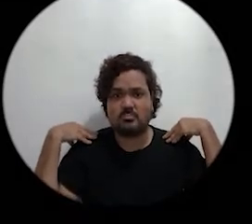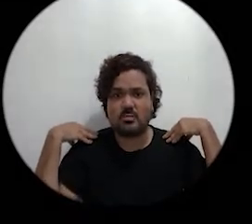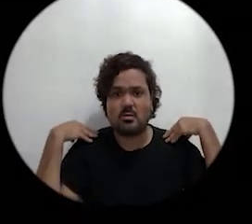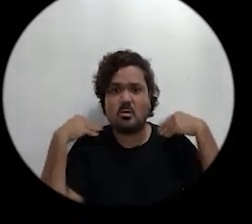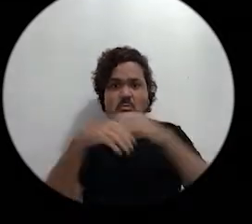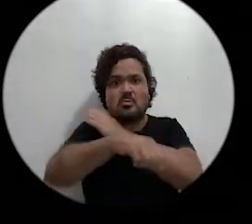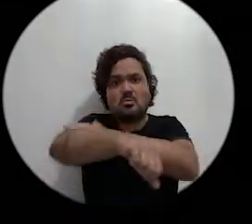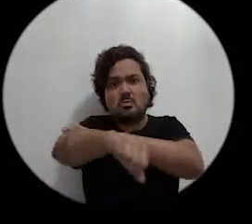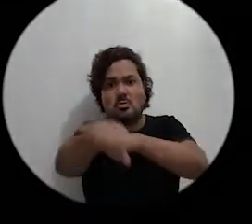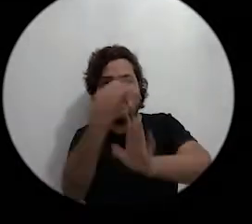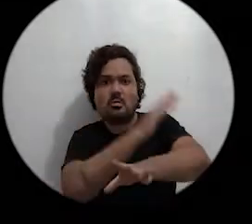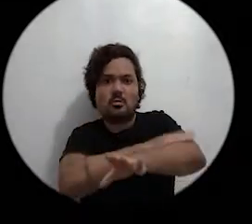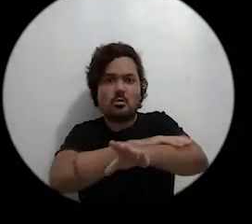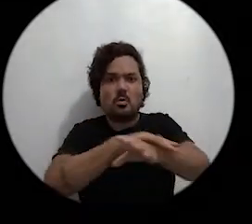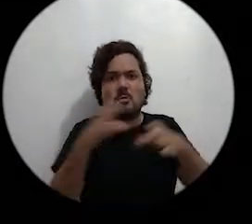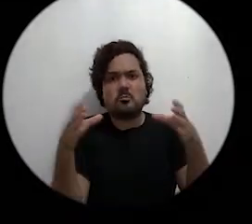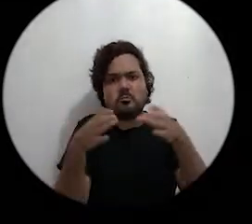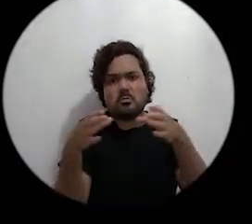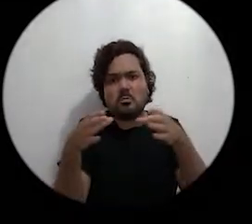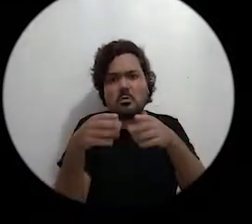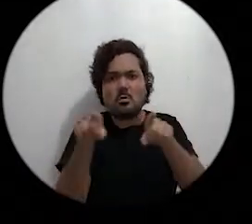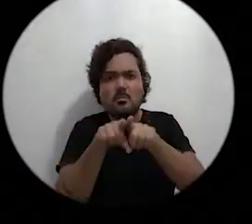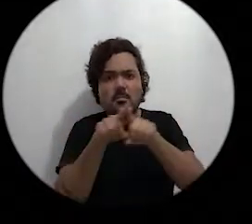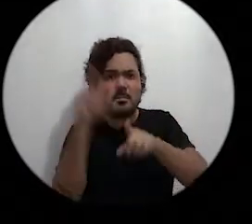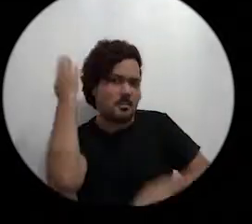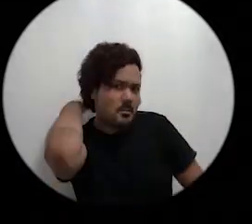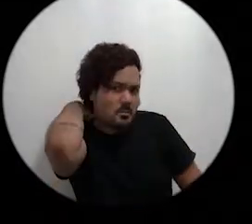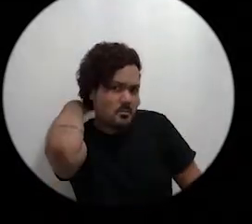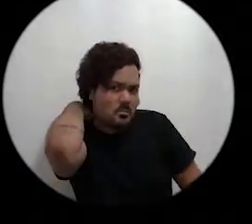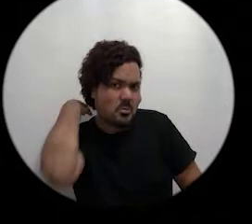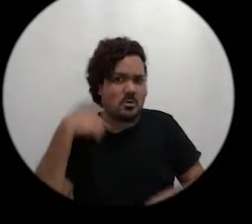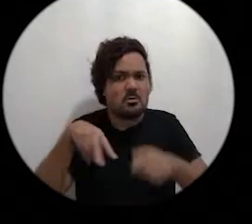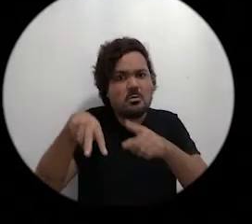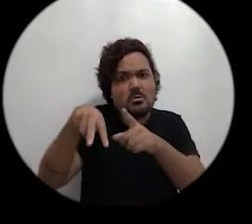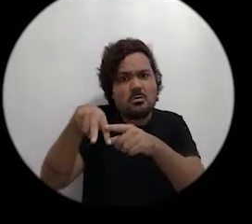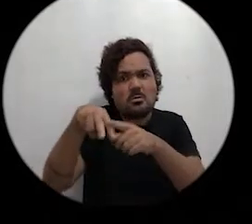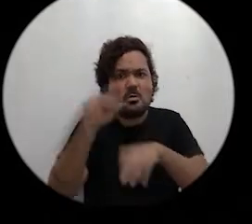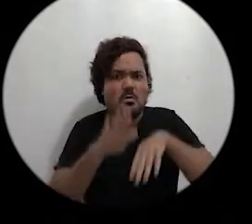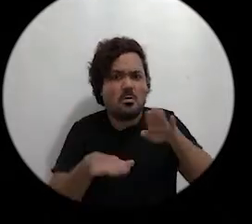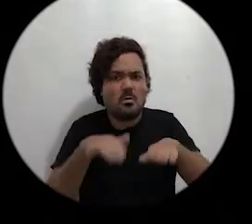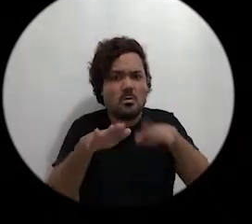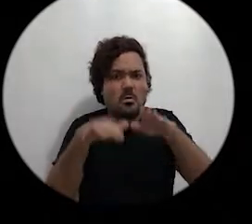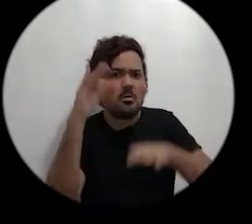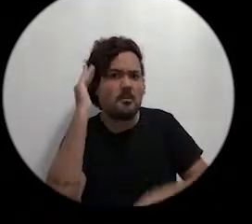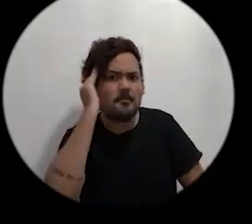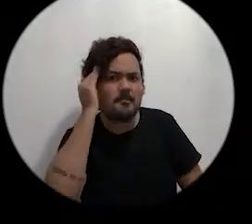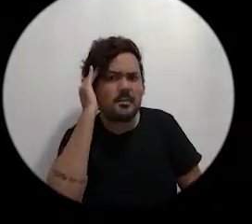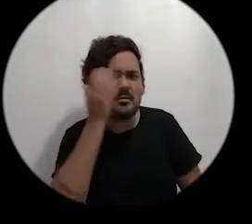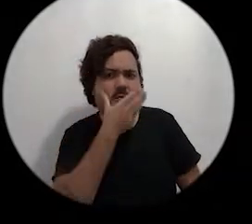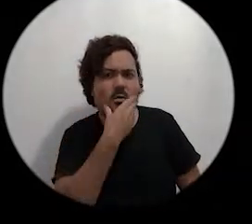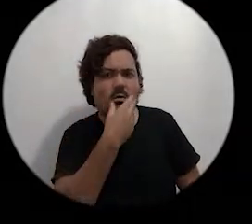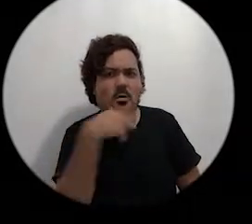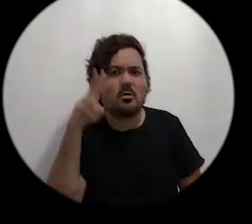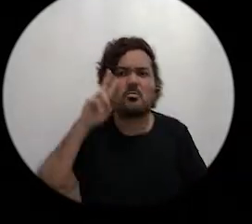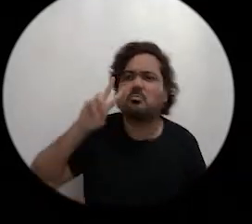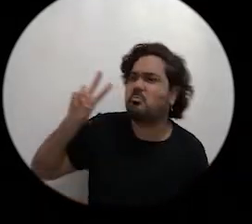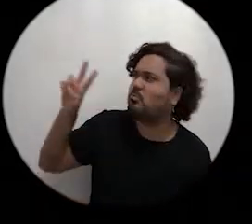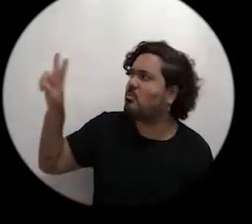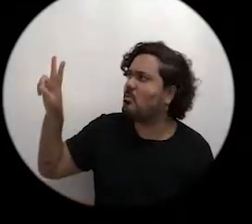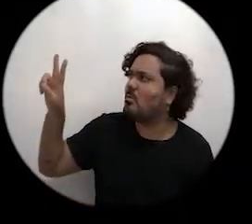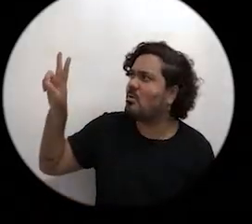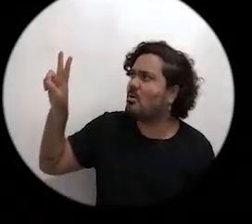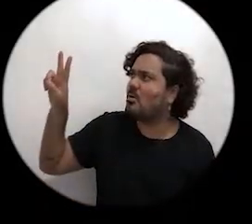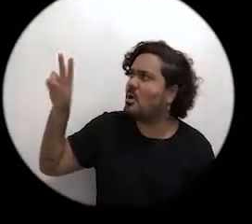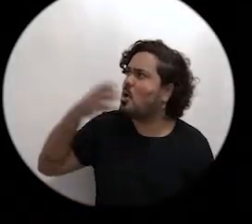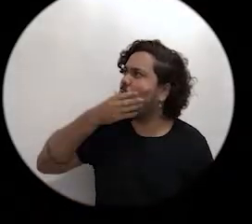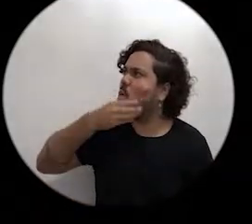os braços, a cintura, a coluna, o joelho, os pés. Pensa nesse homem olhando para outro